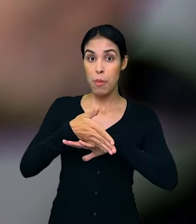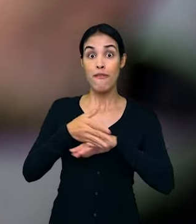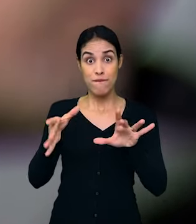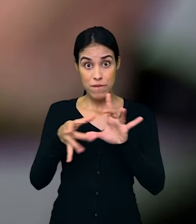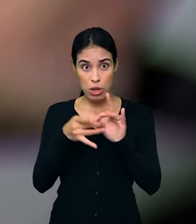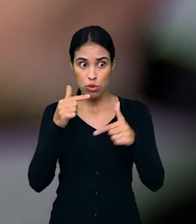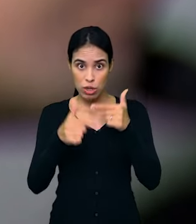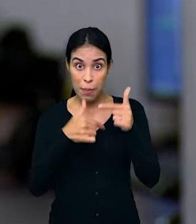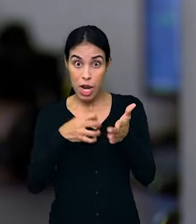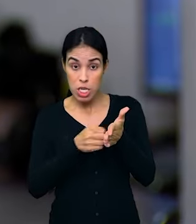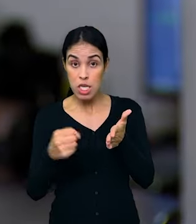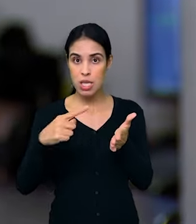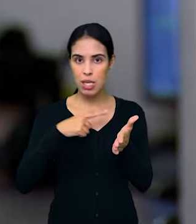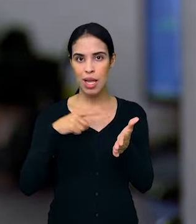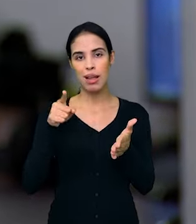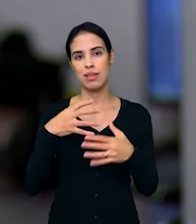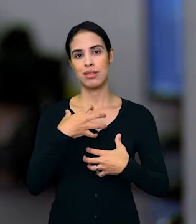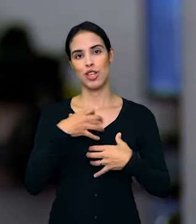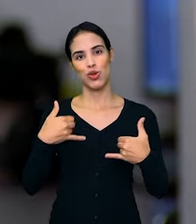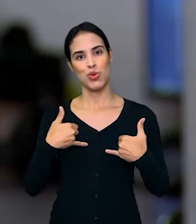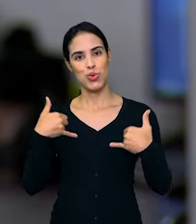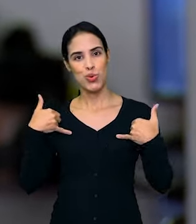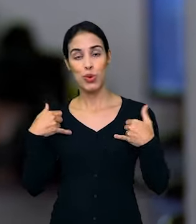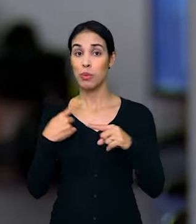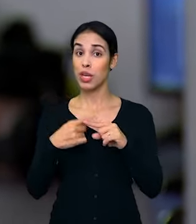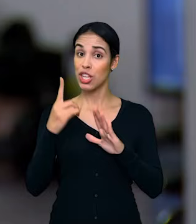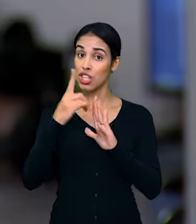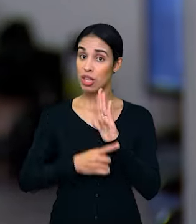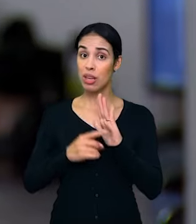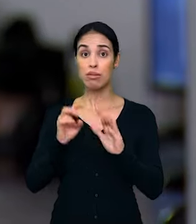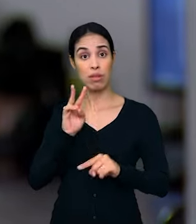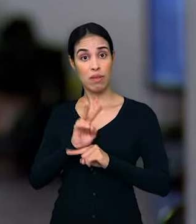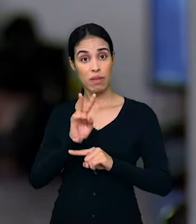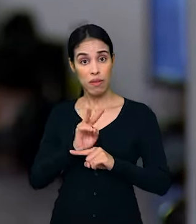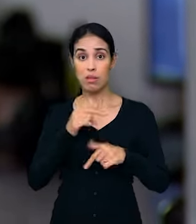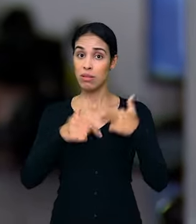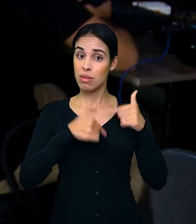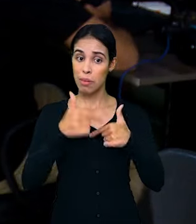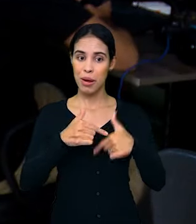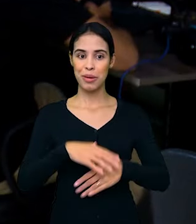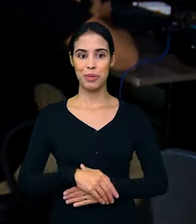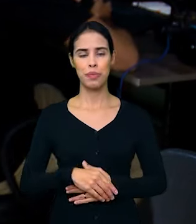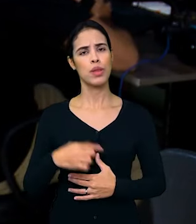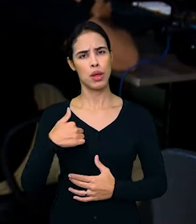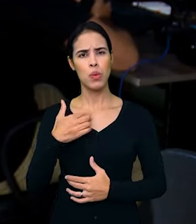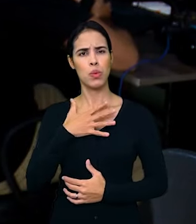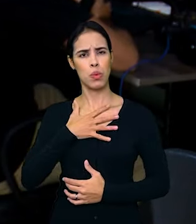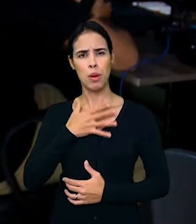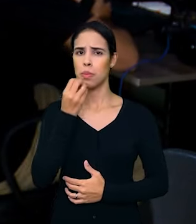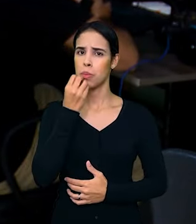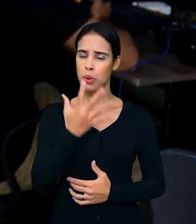empresa está registrado, sente orgulho do documento, que garante direitos trabalhistas. Acho realmente muito